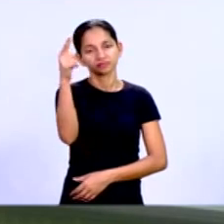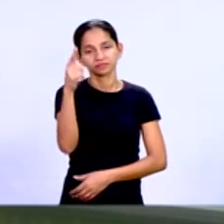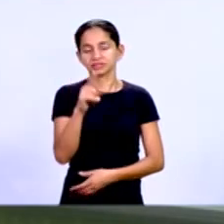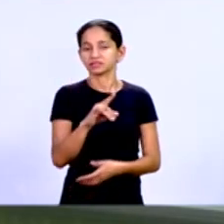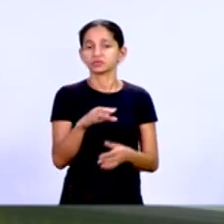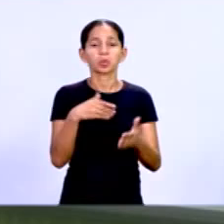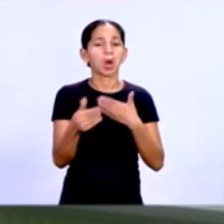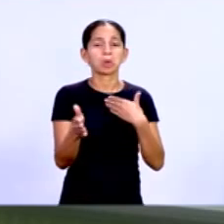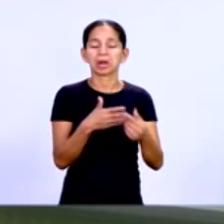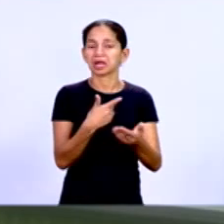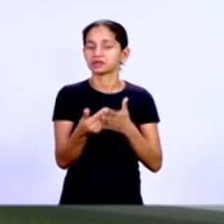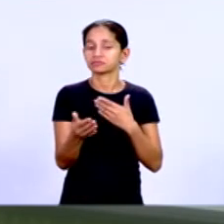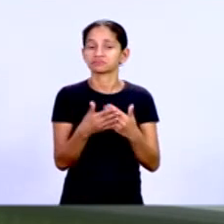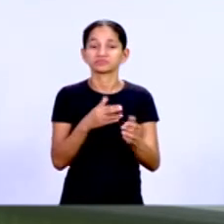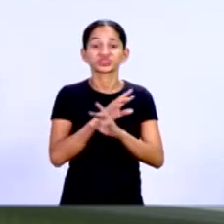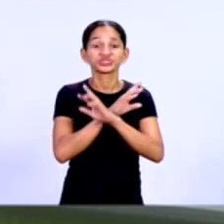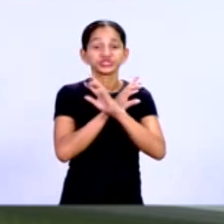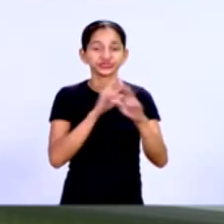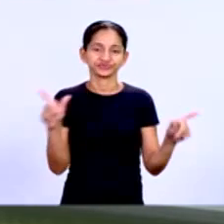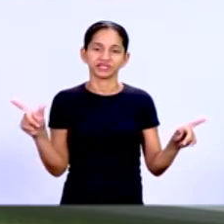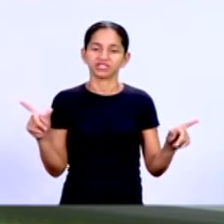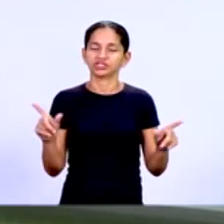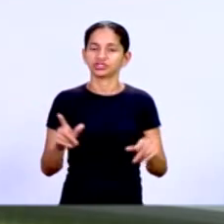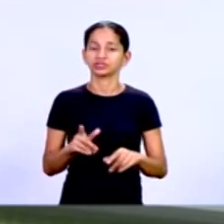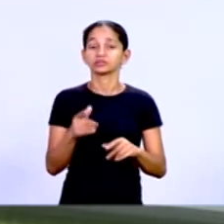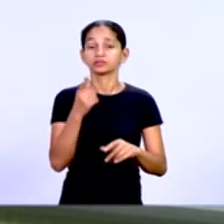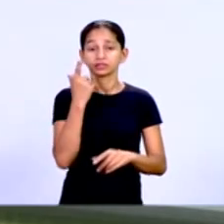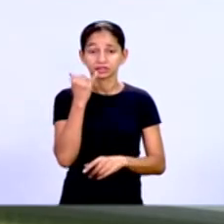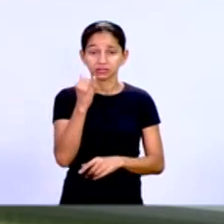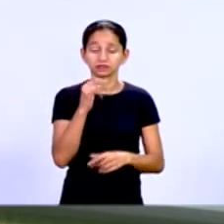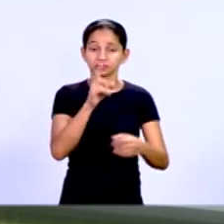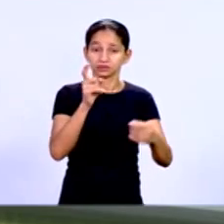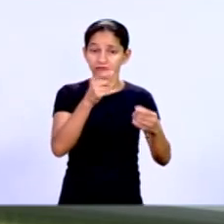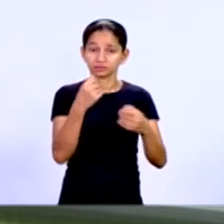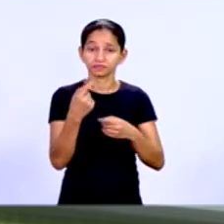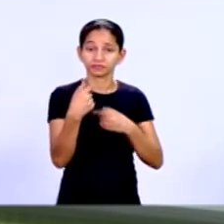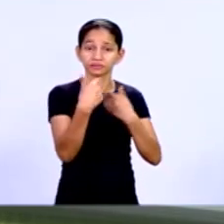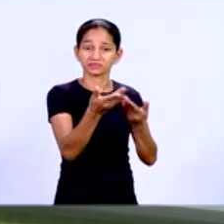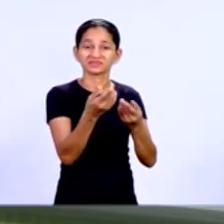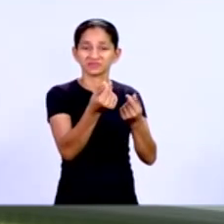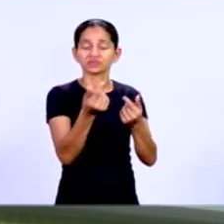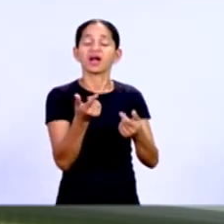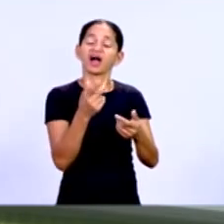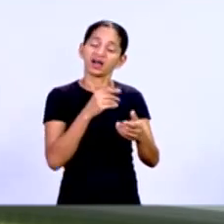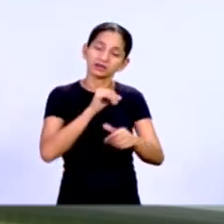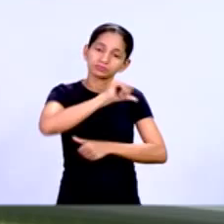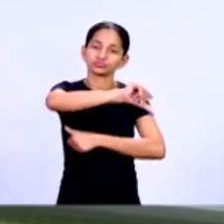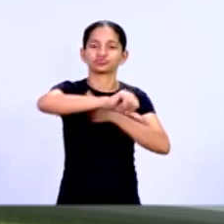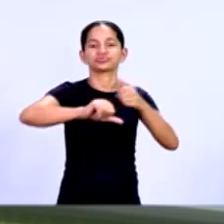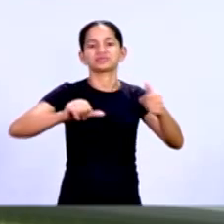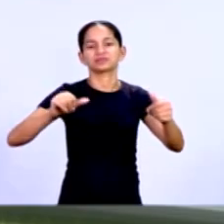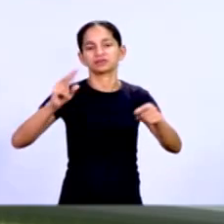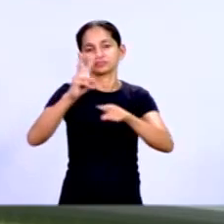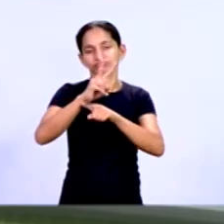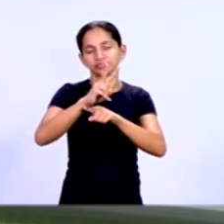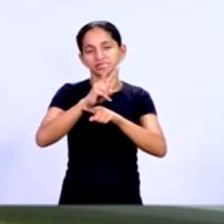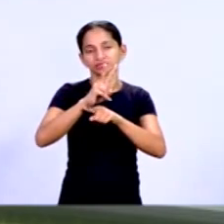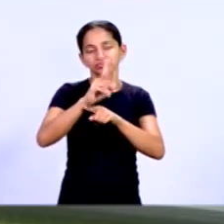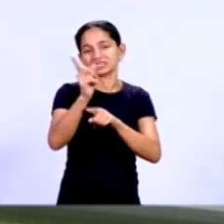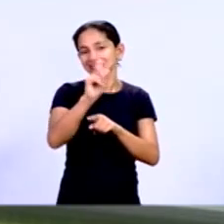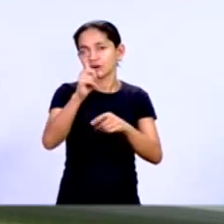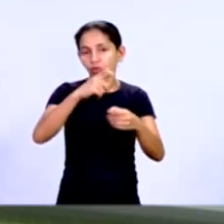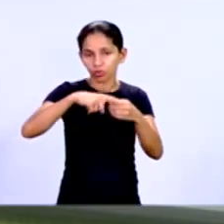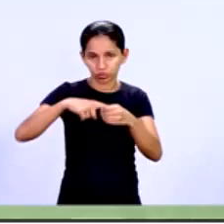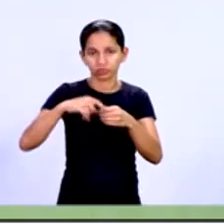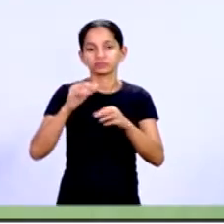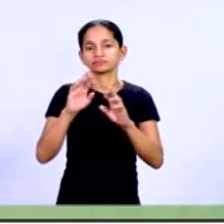título como outro qualquer. Aí sim, nesse caso, quem forneceu o dinheiro passa a ser credor da empresa e não sócio.